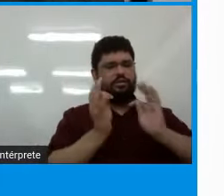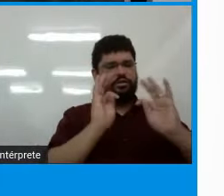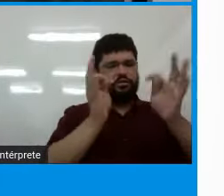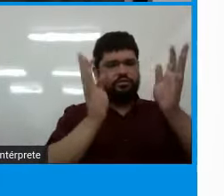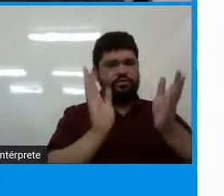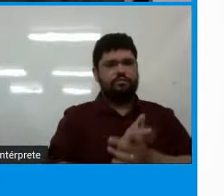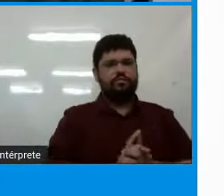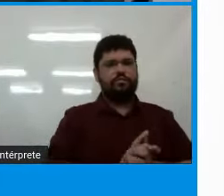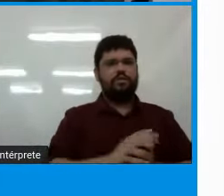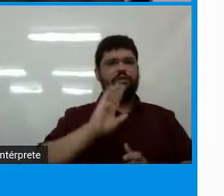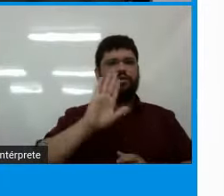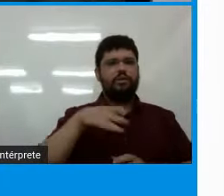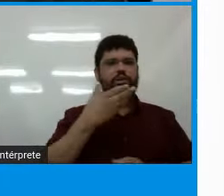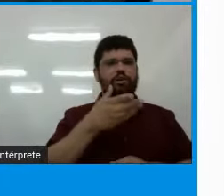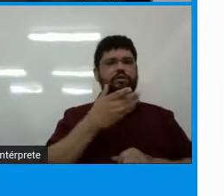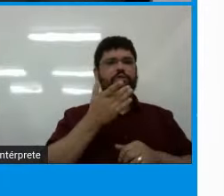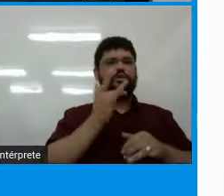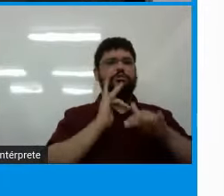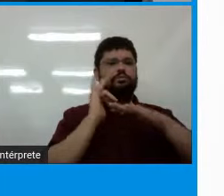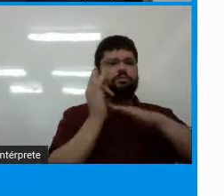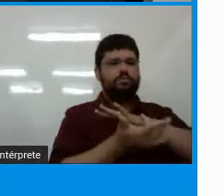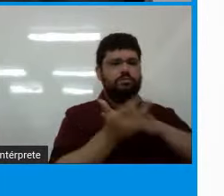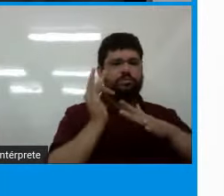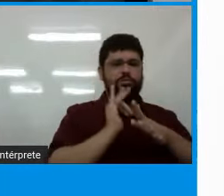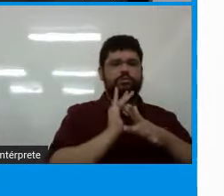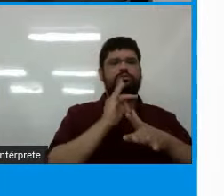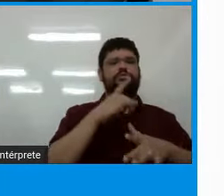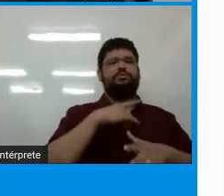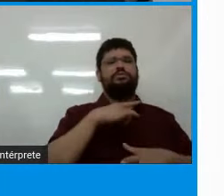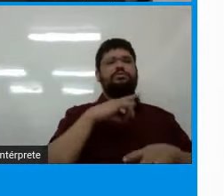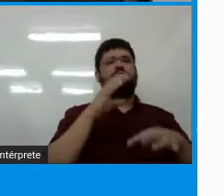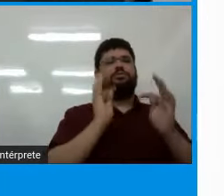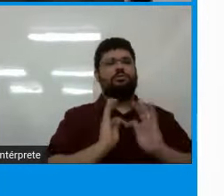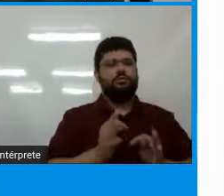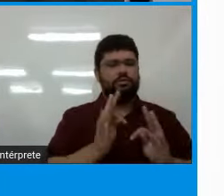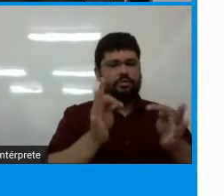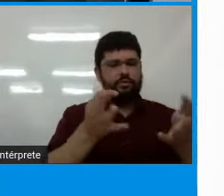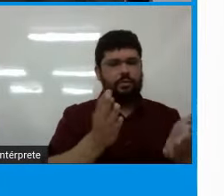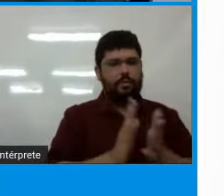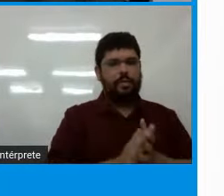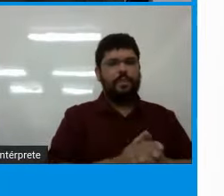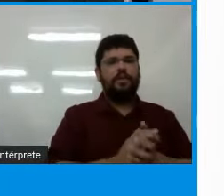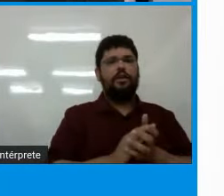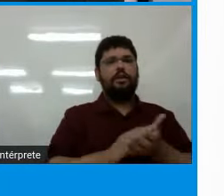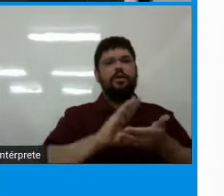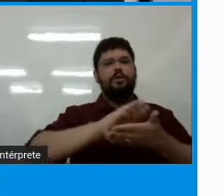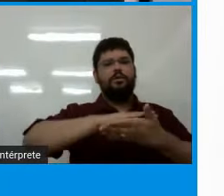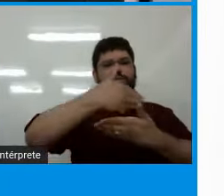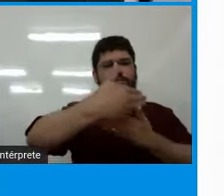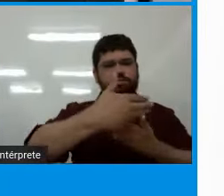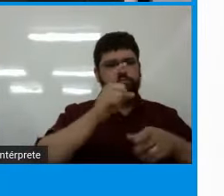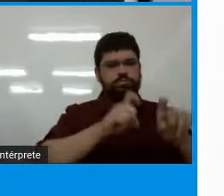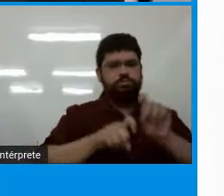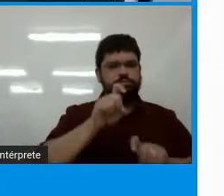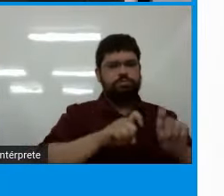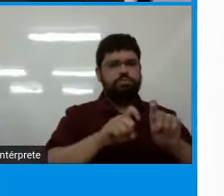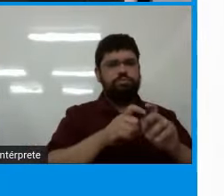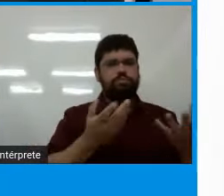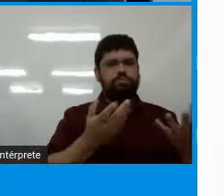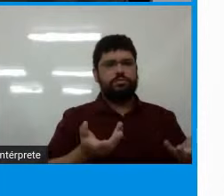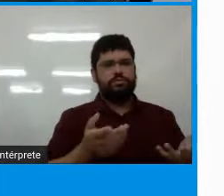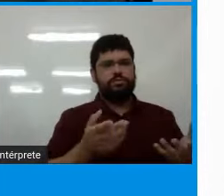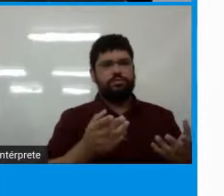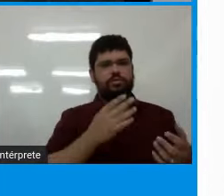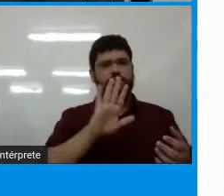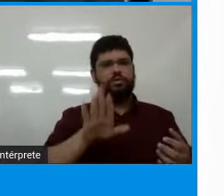produz conteúdo virtual, ela está lá quando estamos no laboratório, nas aulas multimídias, quando a gente atualiza o nosso material